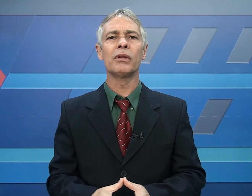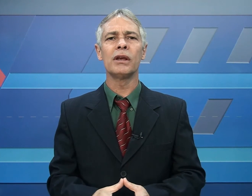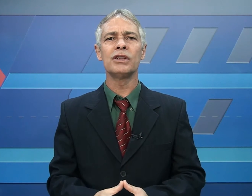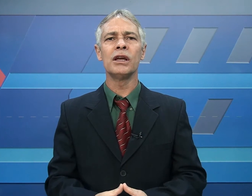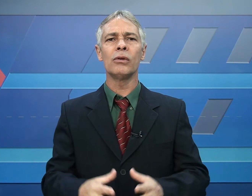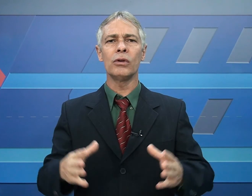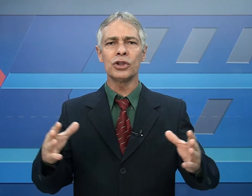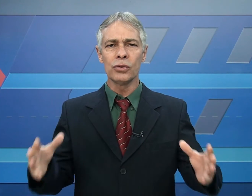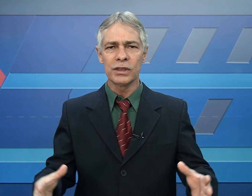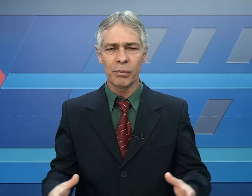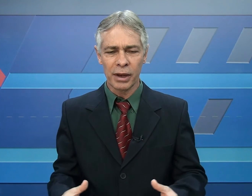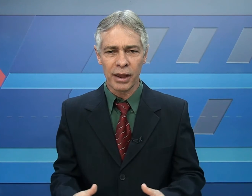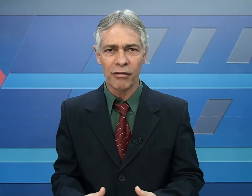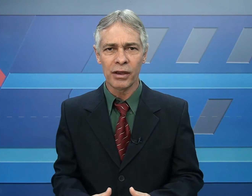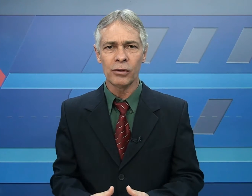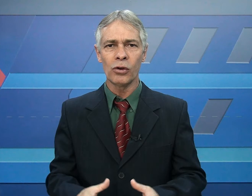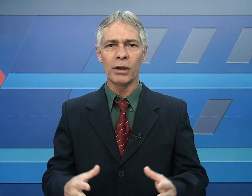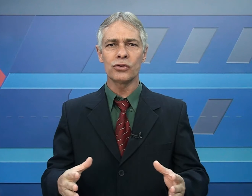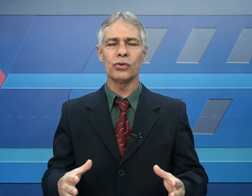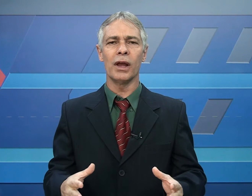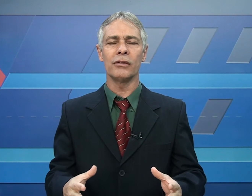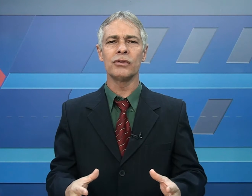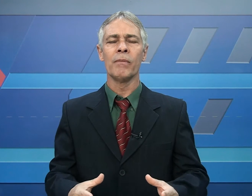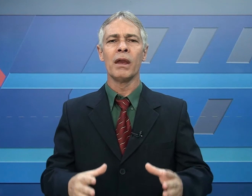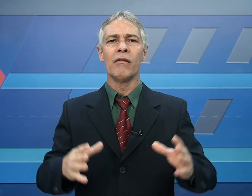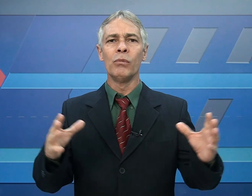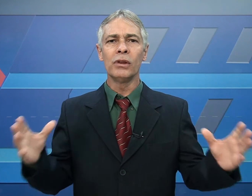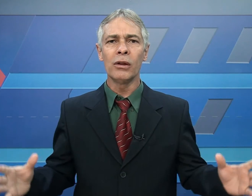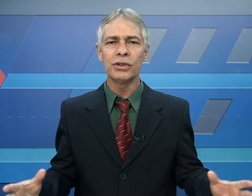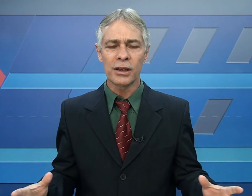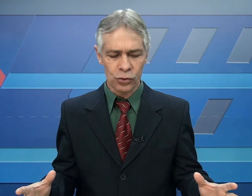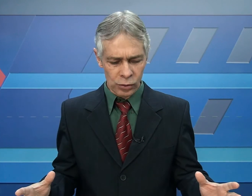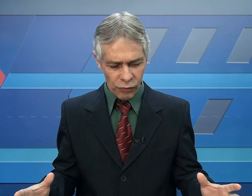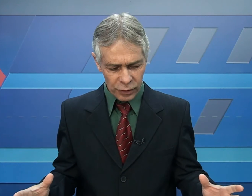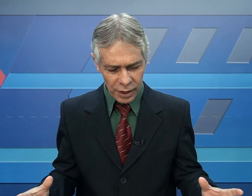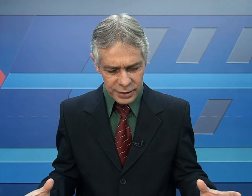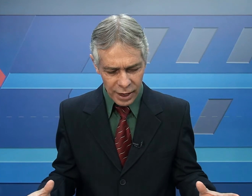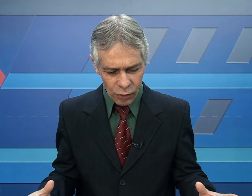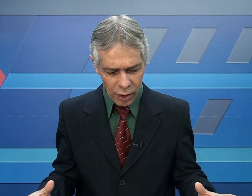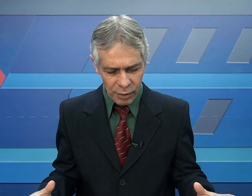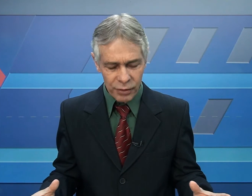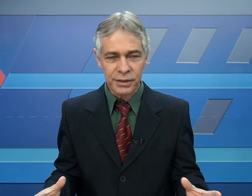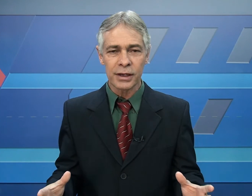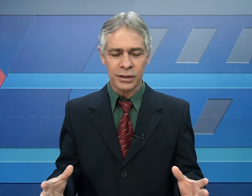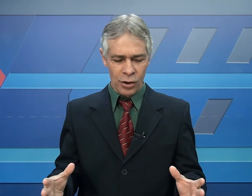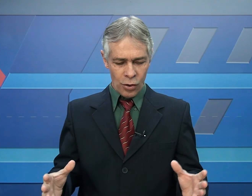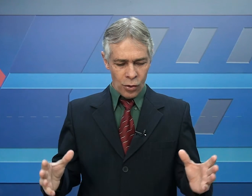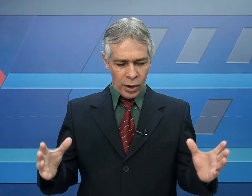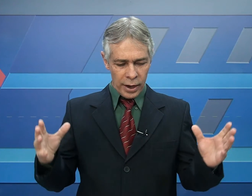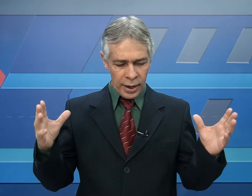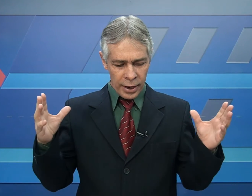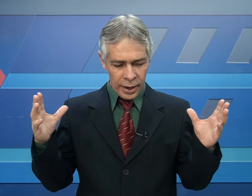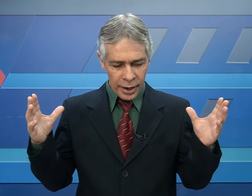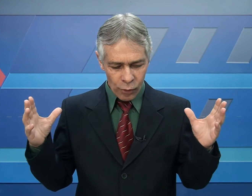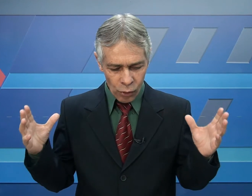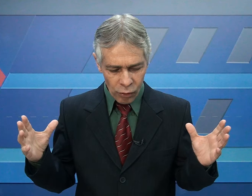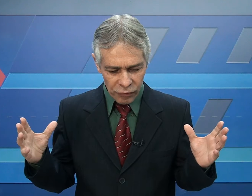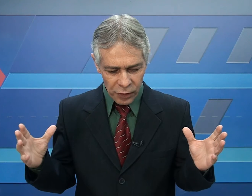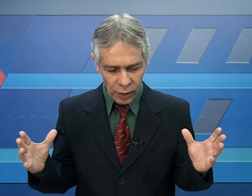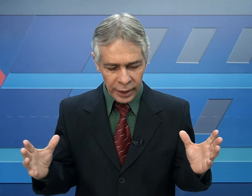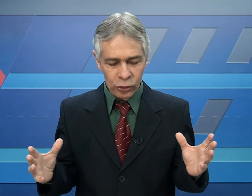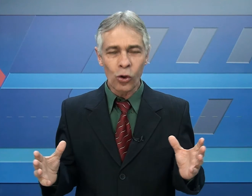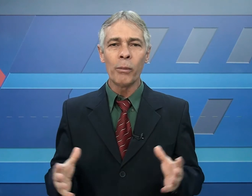se protegendo, continue se precavendo e tomando os cuidados. Mudando de assunto, eu vou trazer agora para vocês